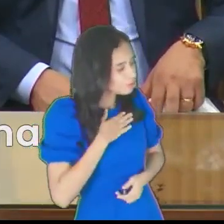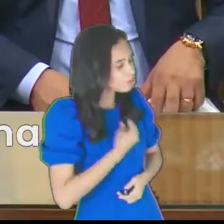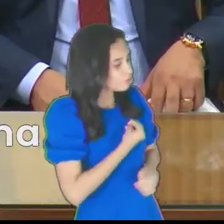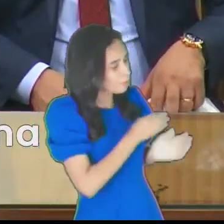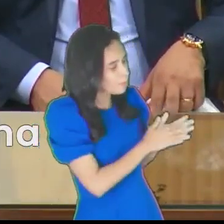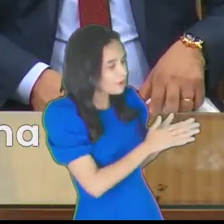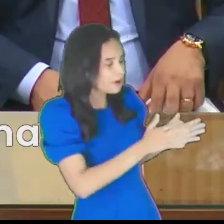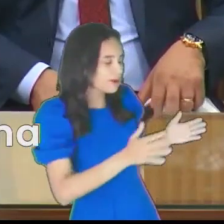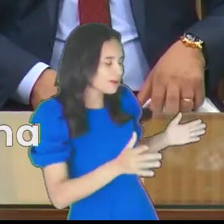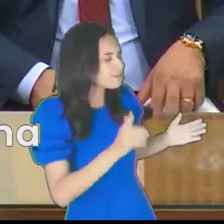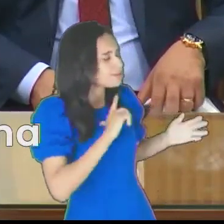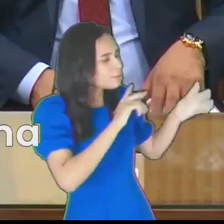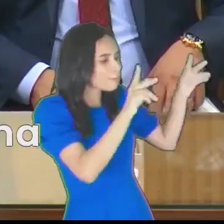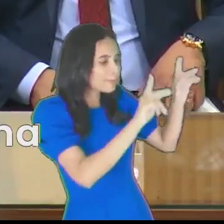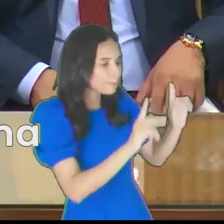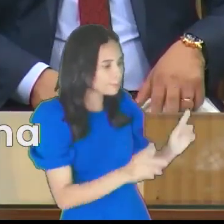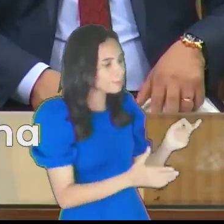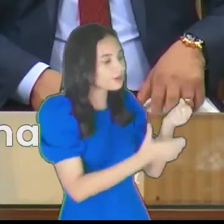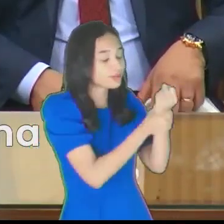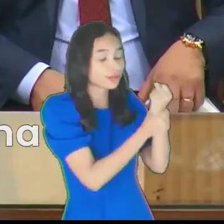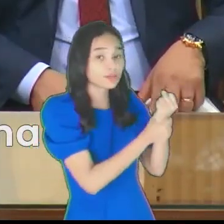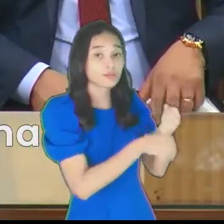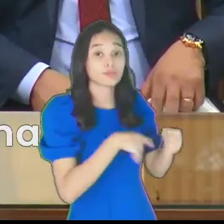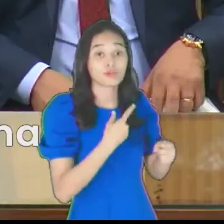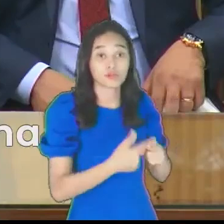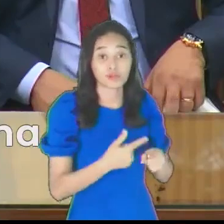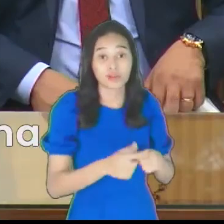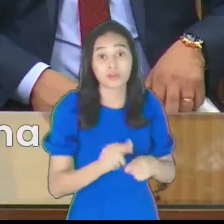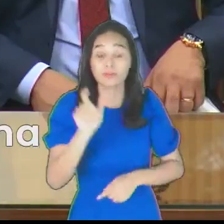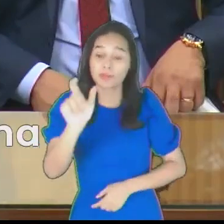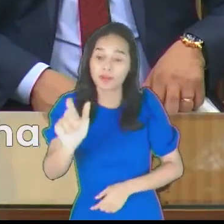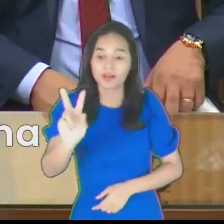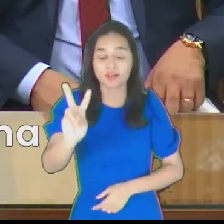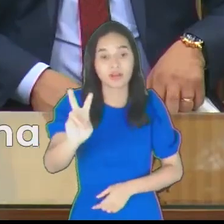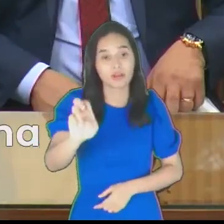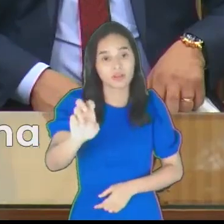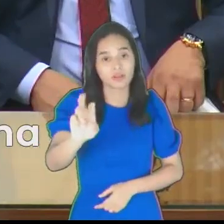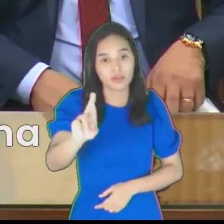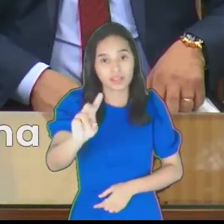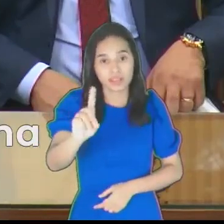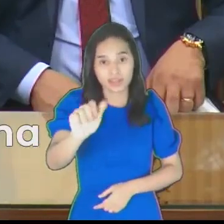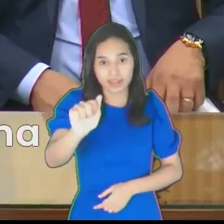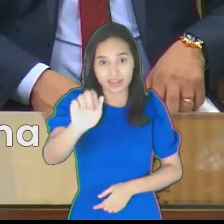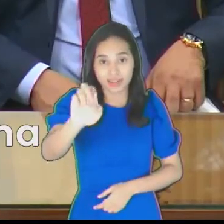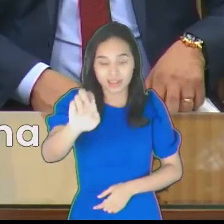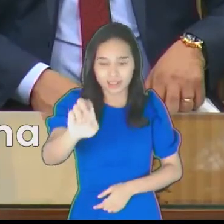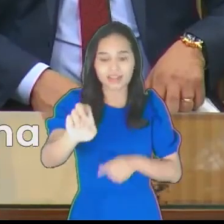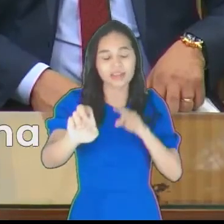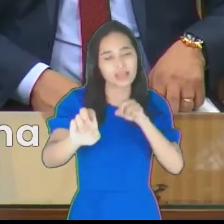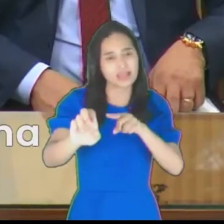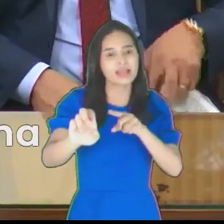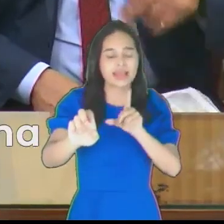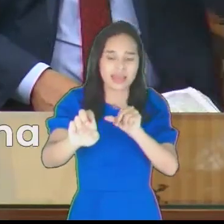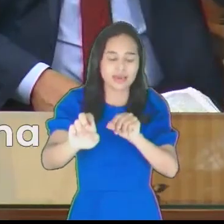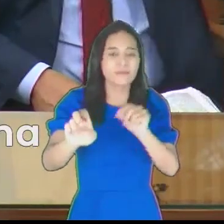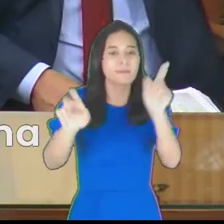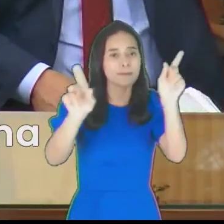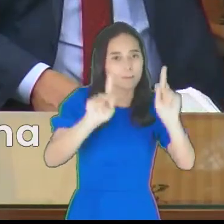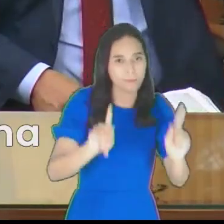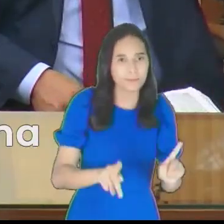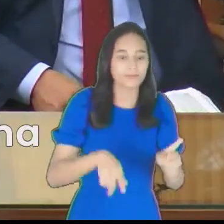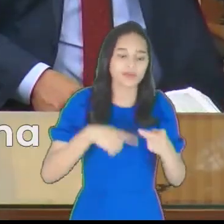paz e segurança, porque essa palavra verdade, ela tanto leva para a verdade como para a segurança. No